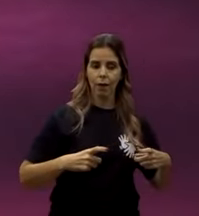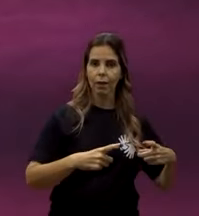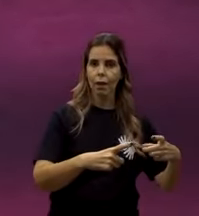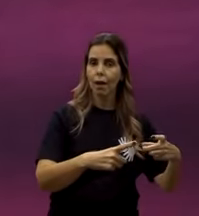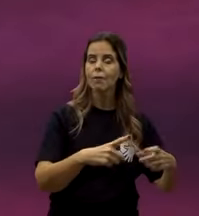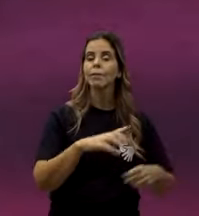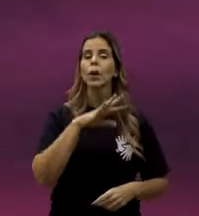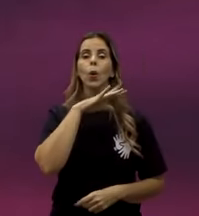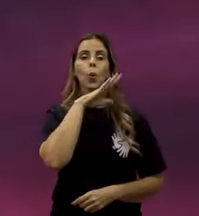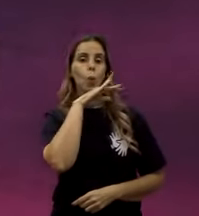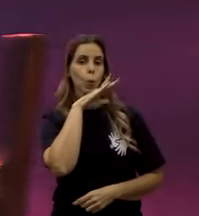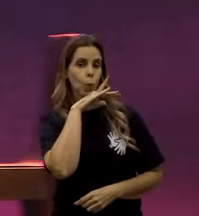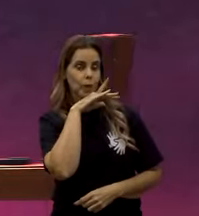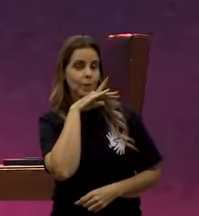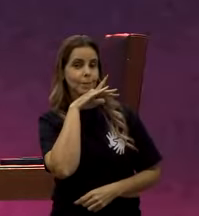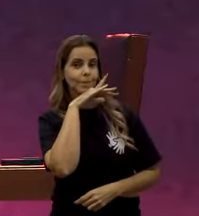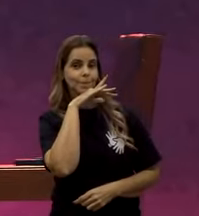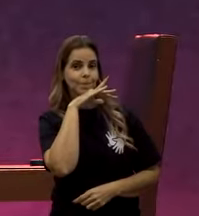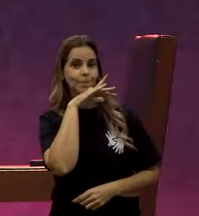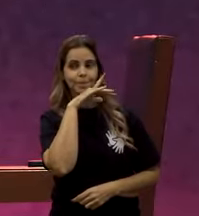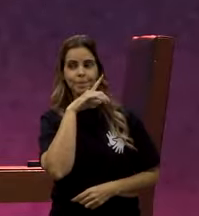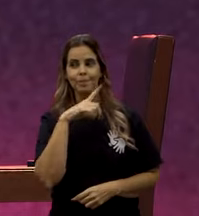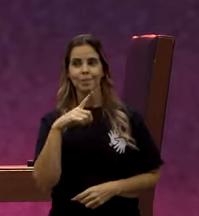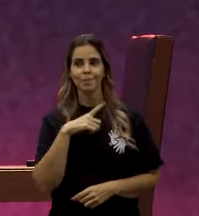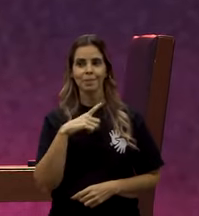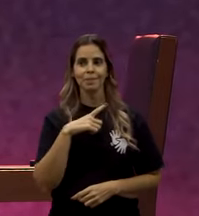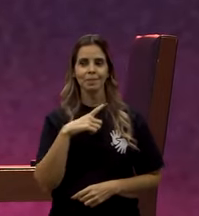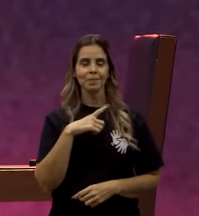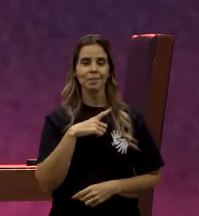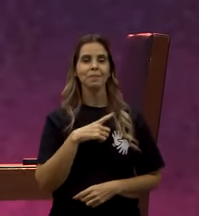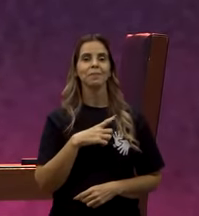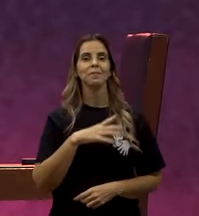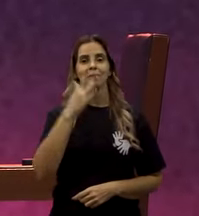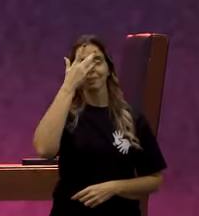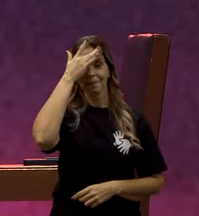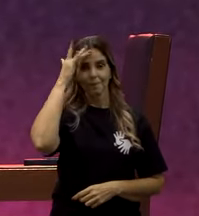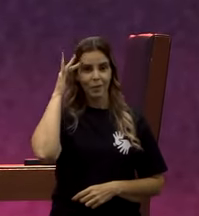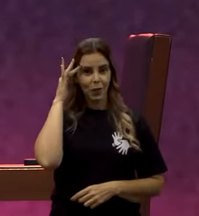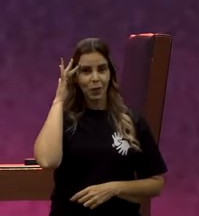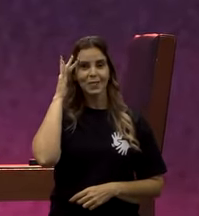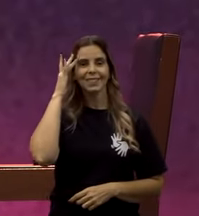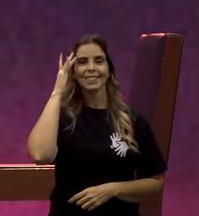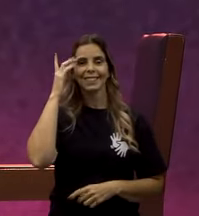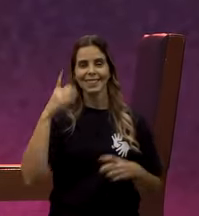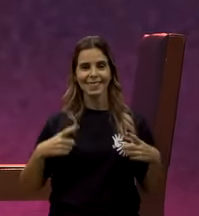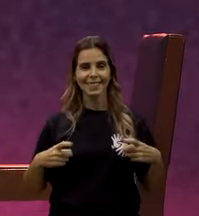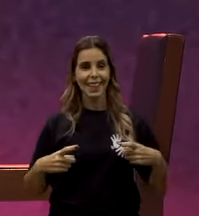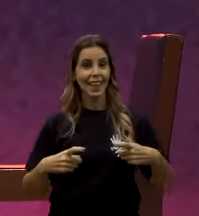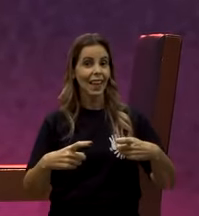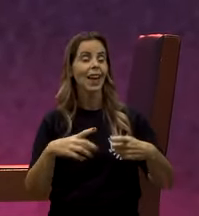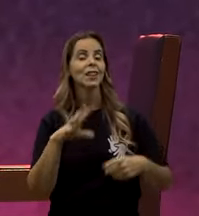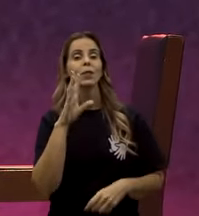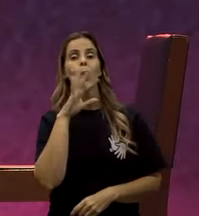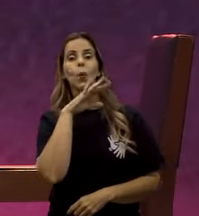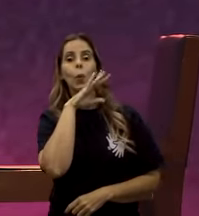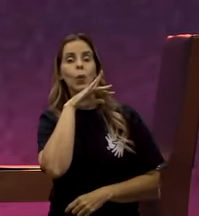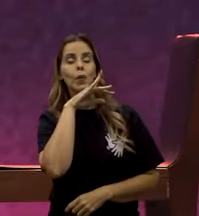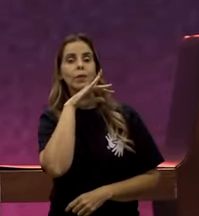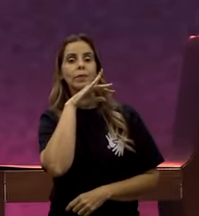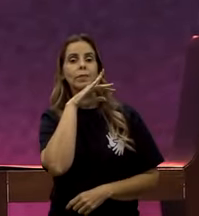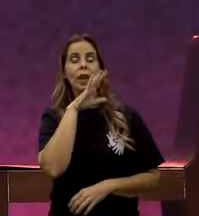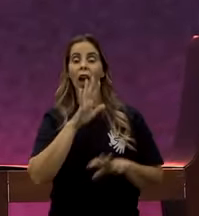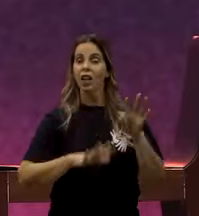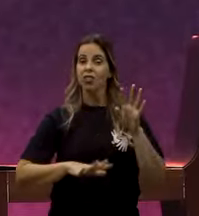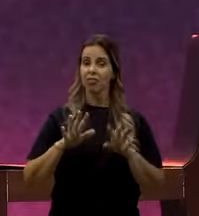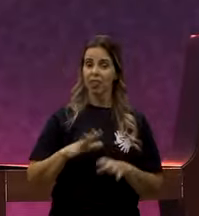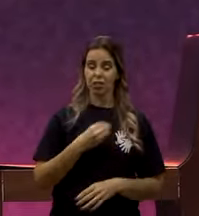irmão é porque tem gente guerreando nos combates ruins da vida é fato que a vida que a gente vive não é um mar de